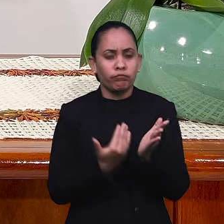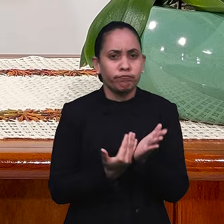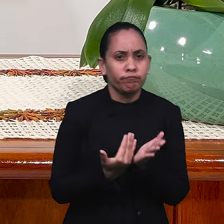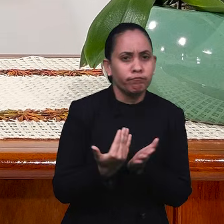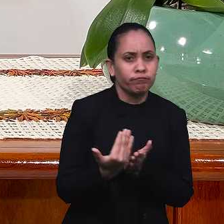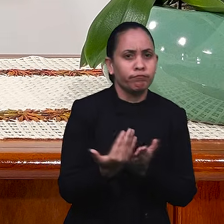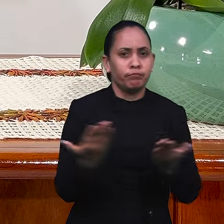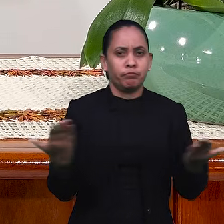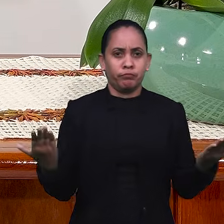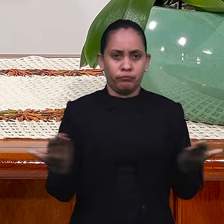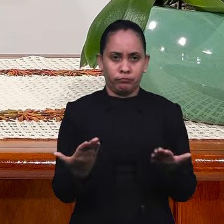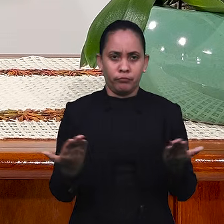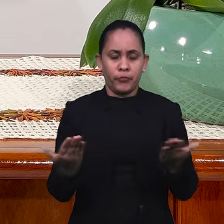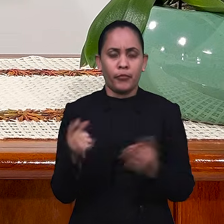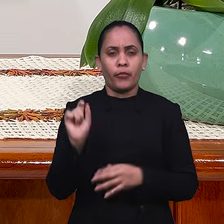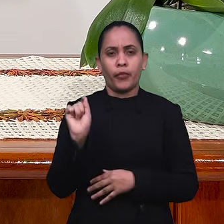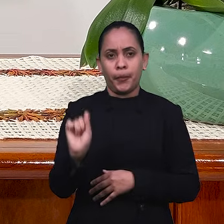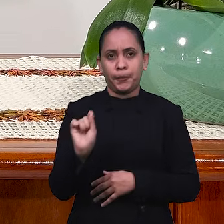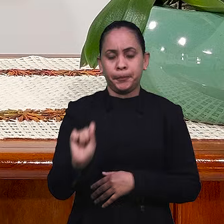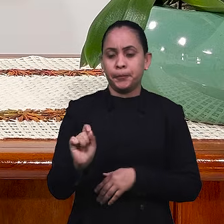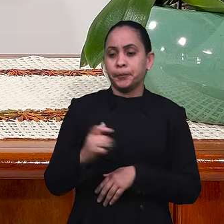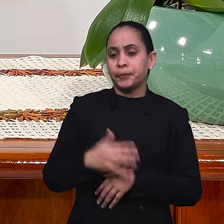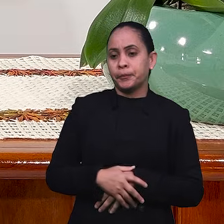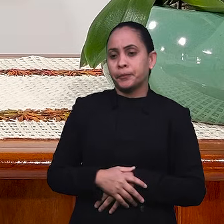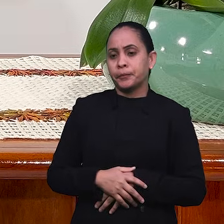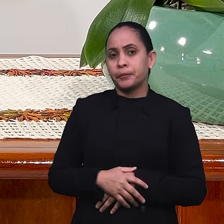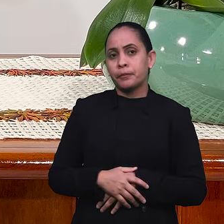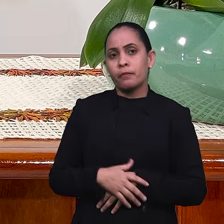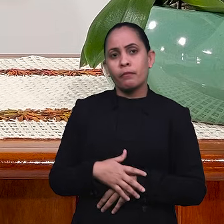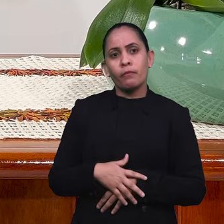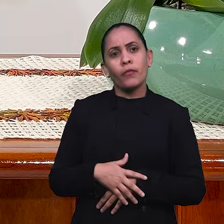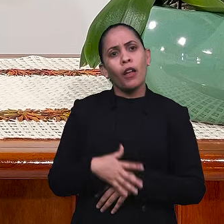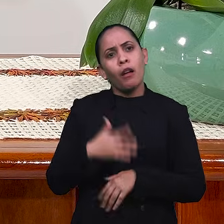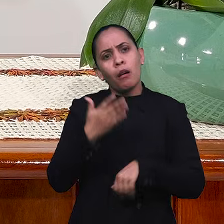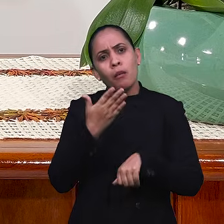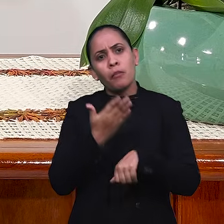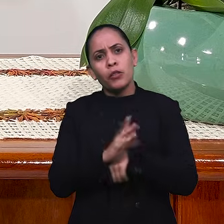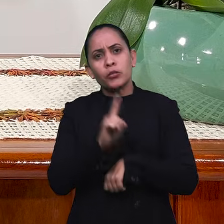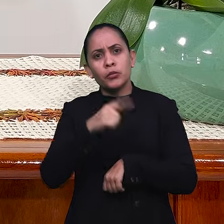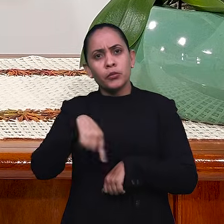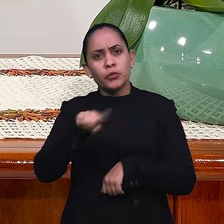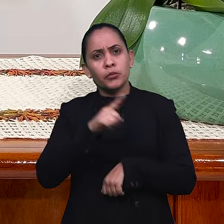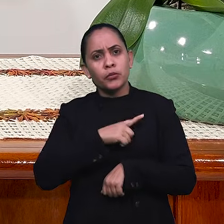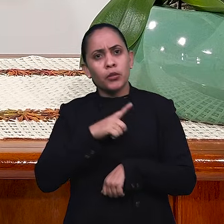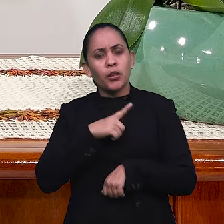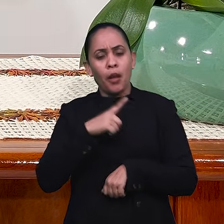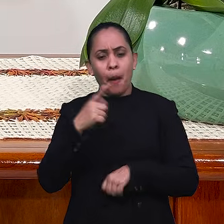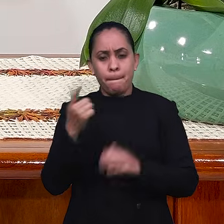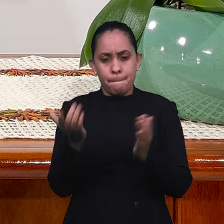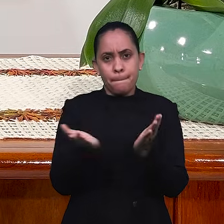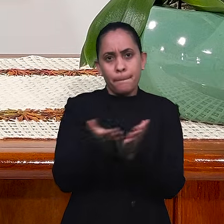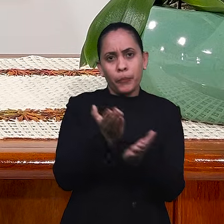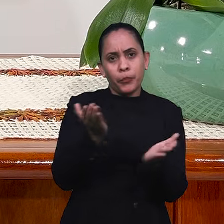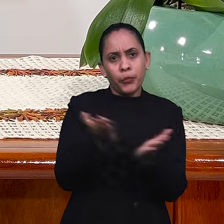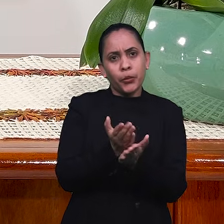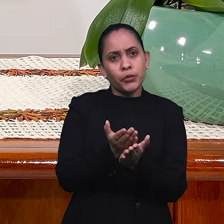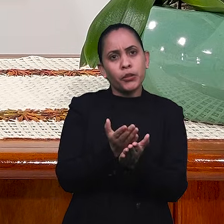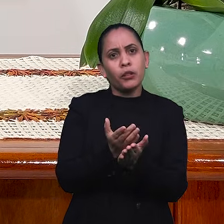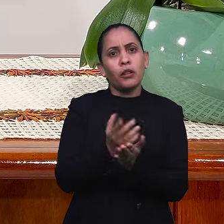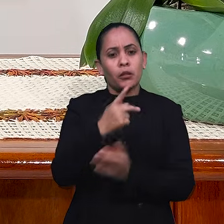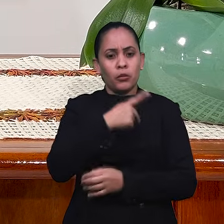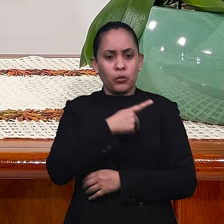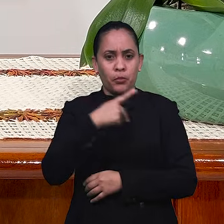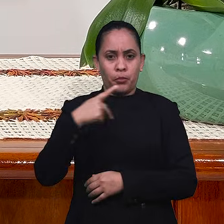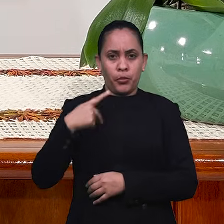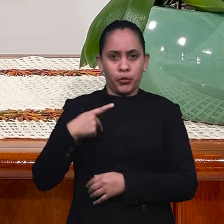inicialmente, que essa é uma abordagem prática, somente para ajudar os professores, porque a apostila que os